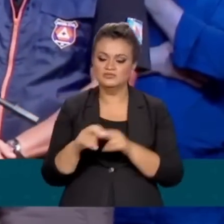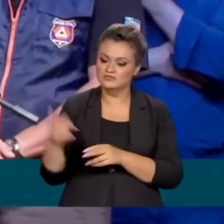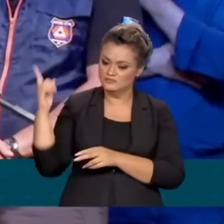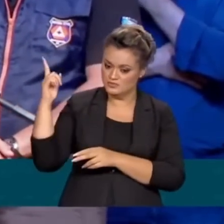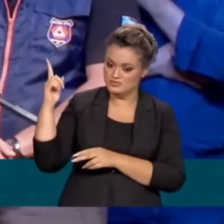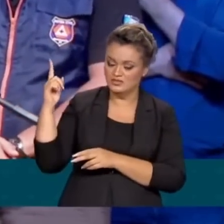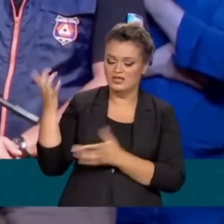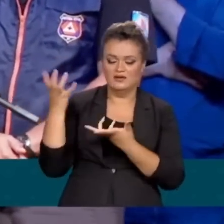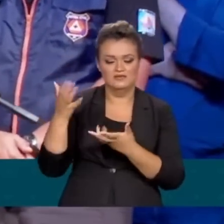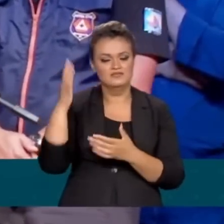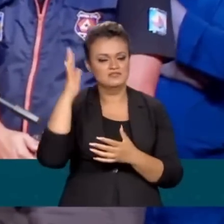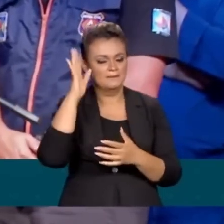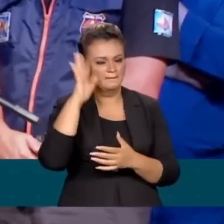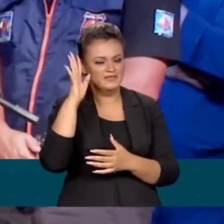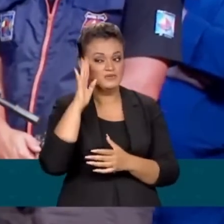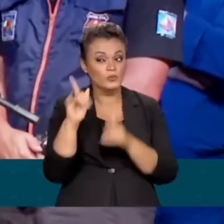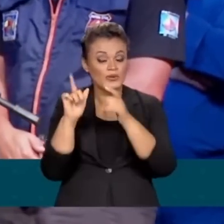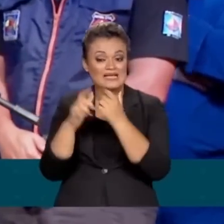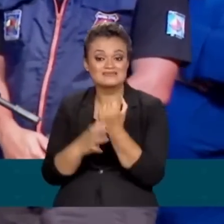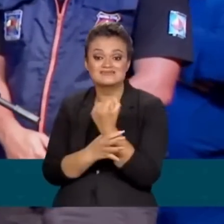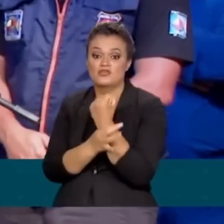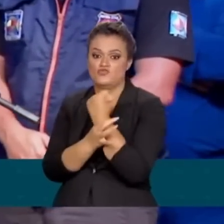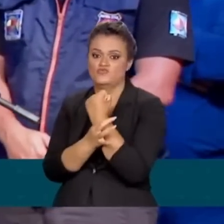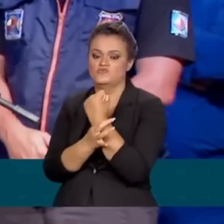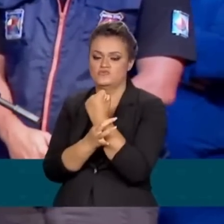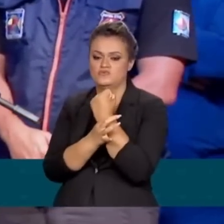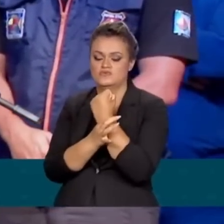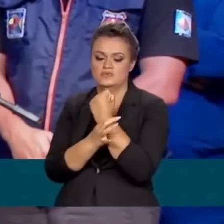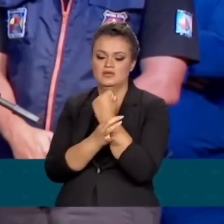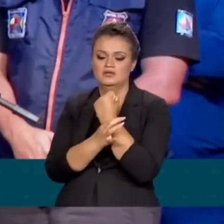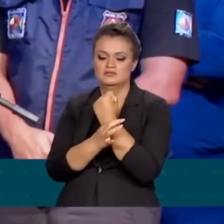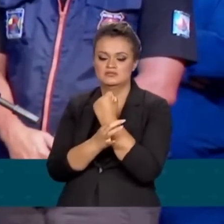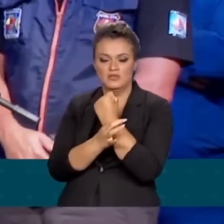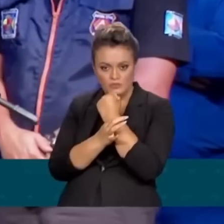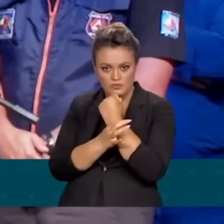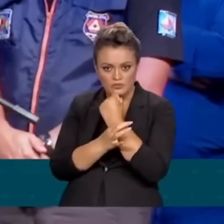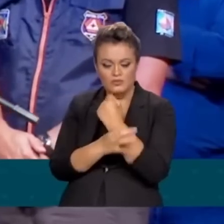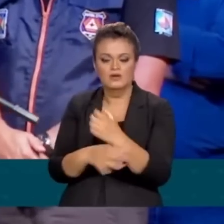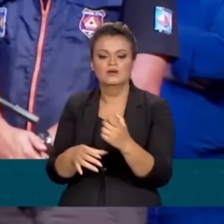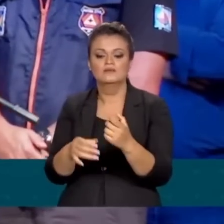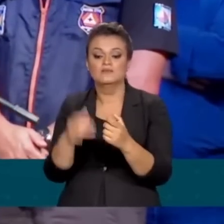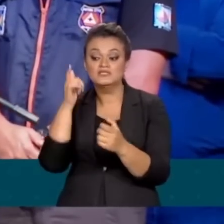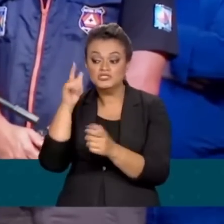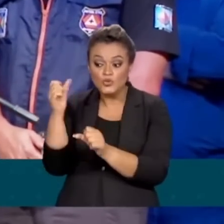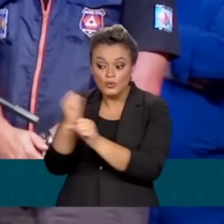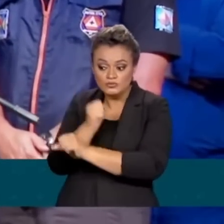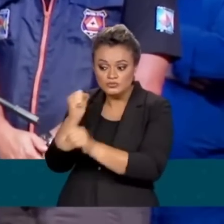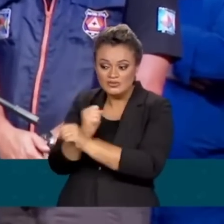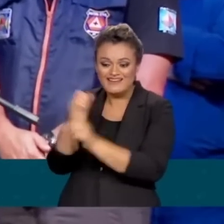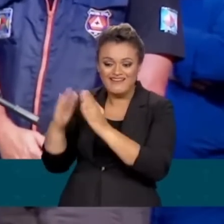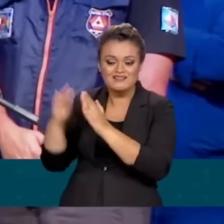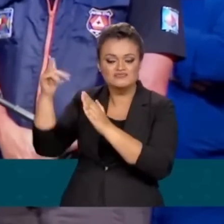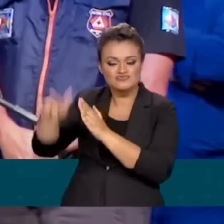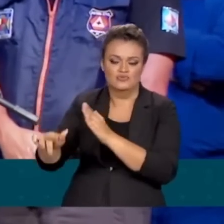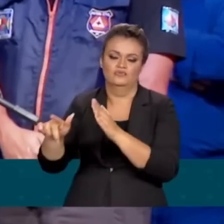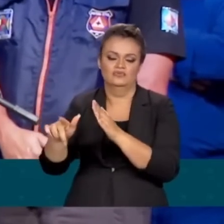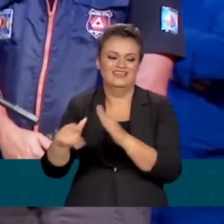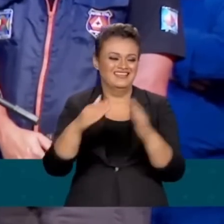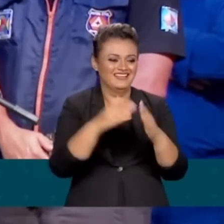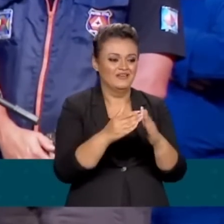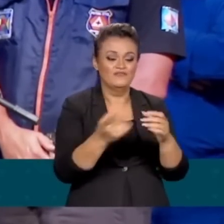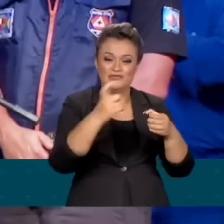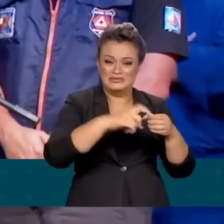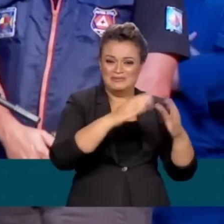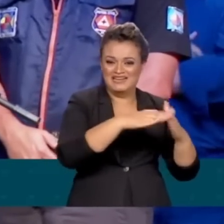você pensasse um lugar seguro para que a gente pudesse começar a reconstruir a moradia